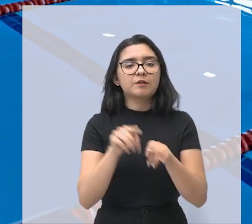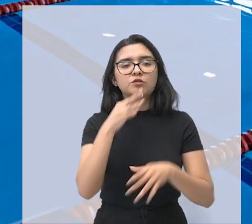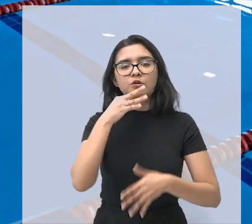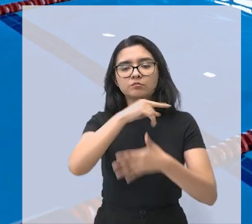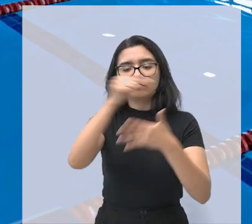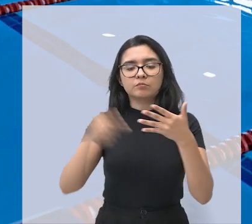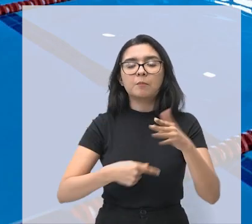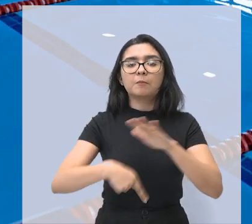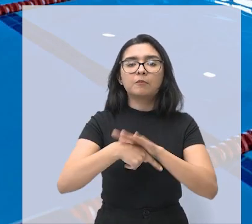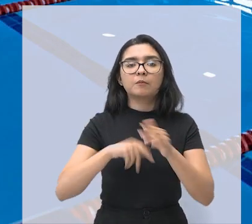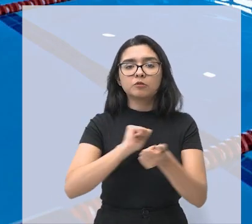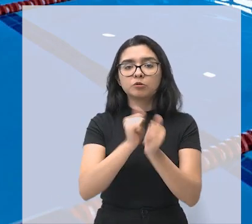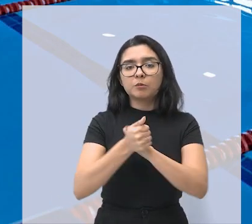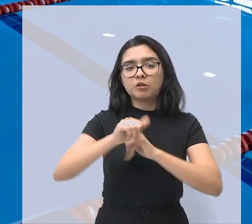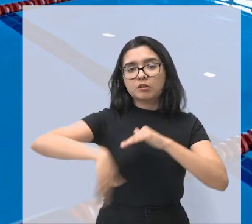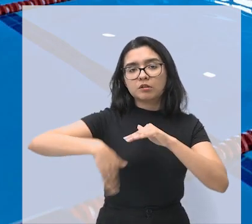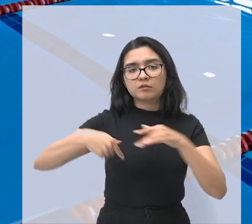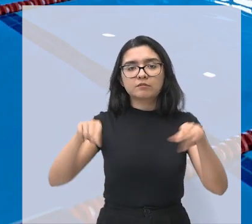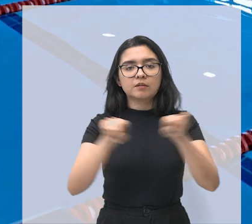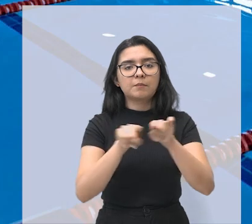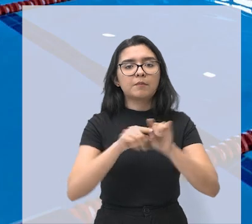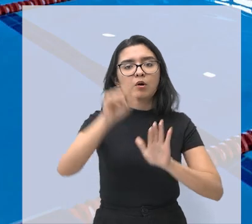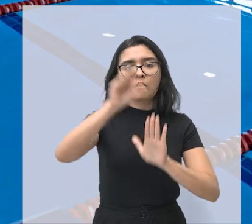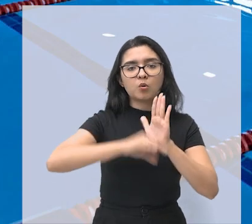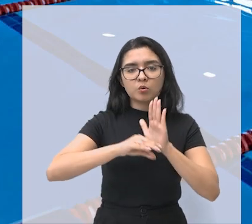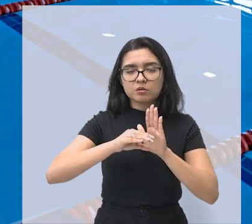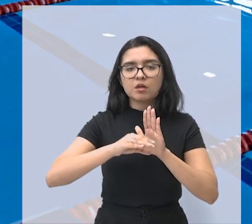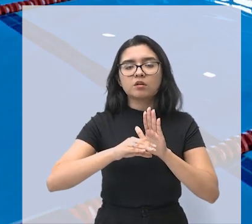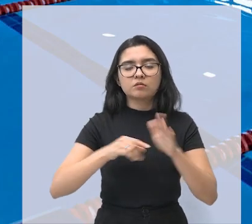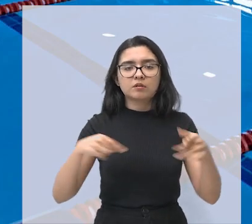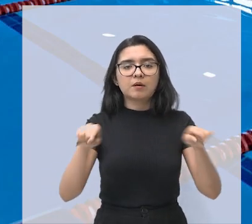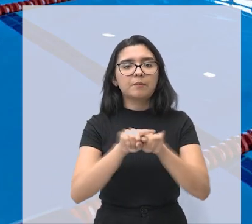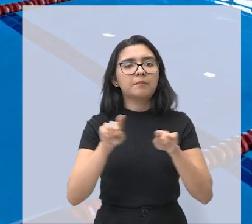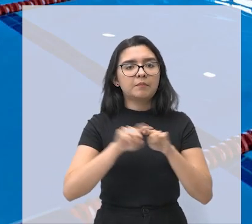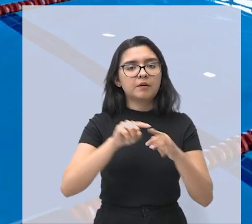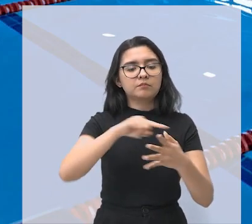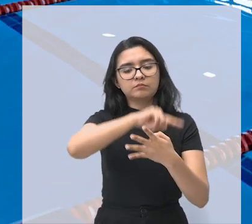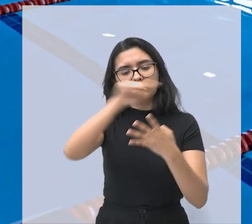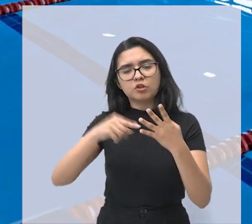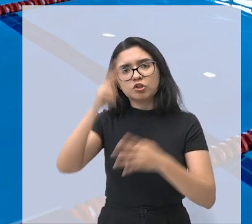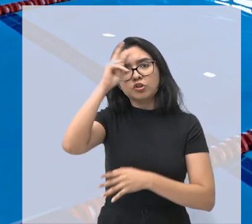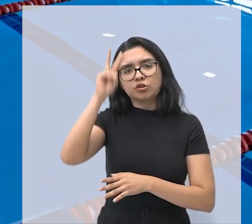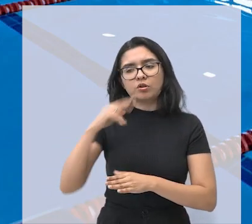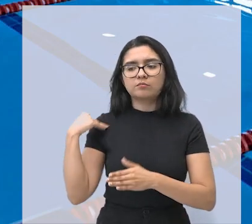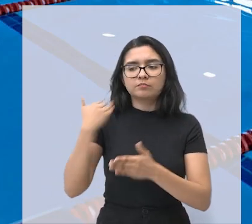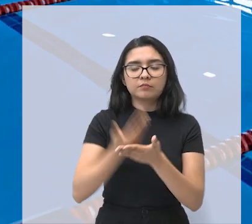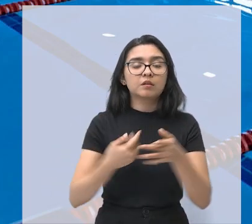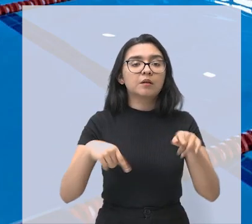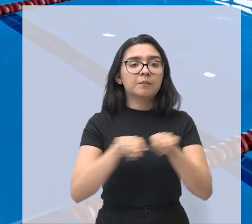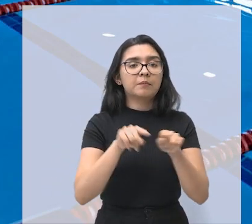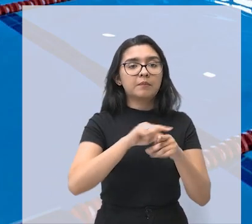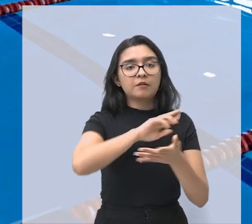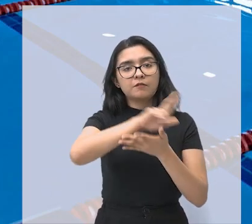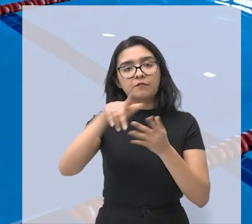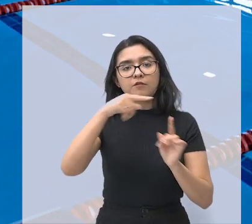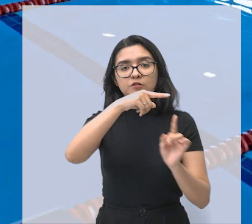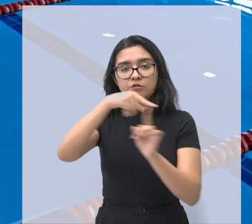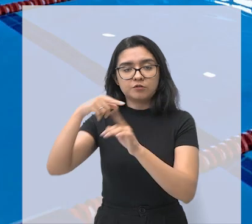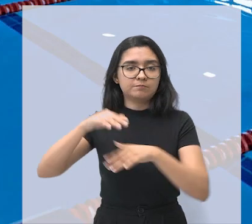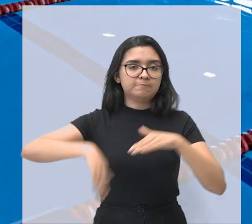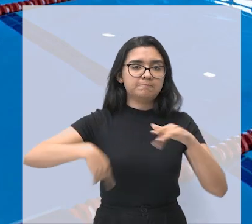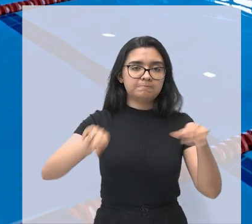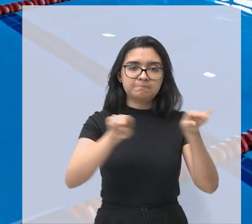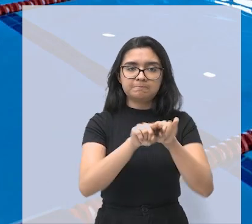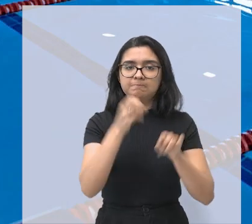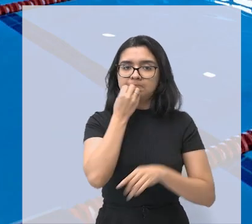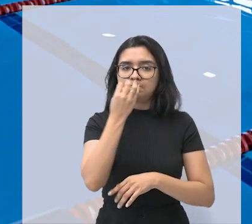conhecer um pouquinho da natação, né, da definição do nadar, um pouquinho da sua história, dos estilos de nados